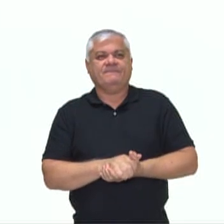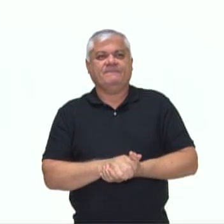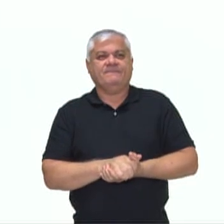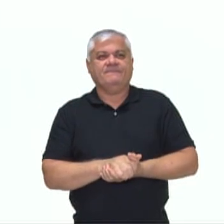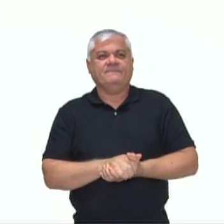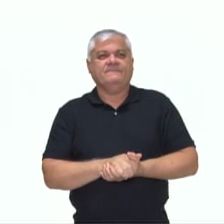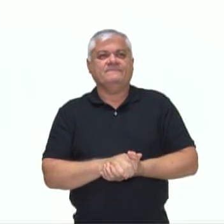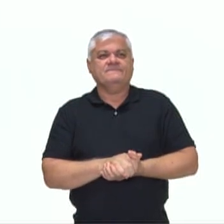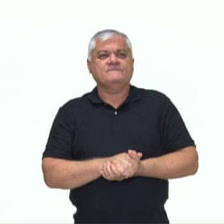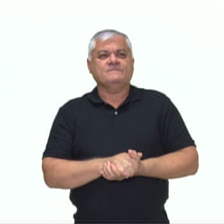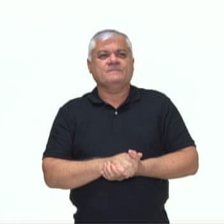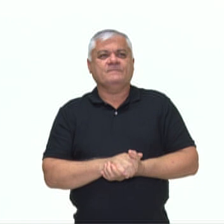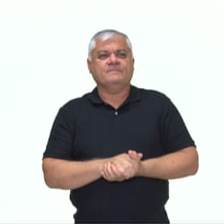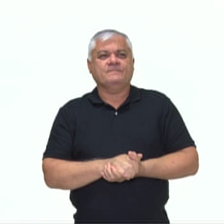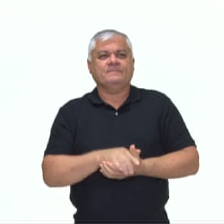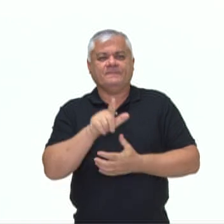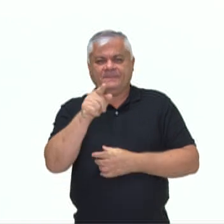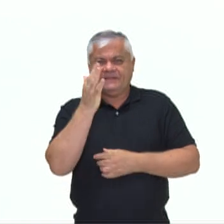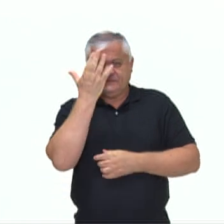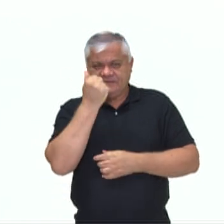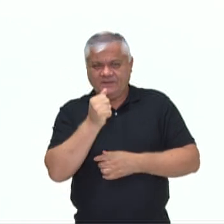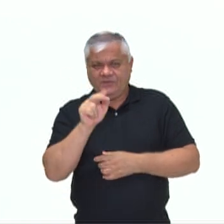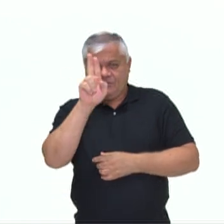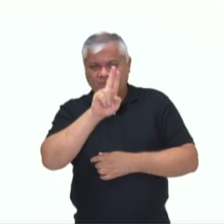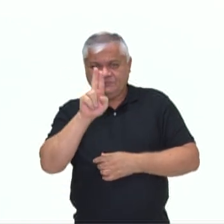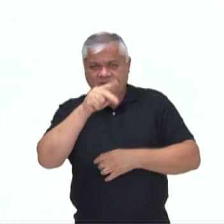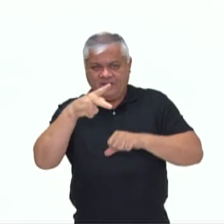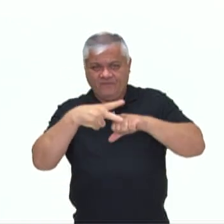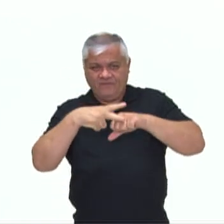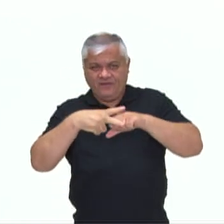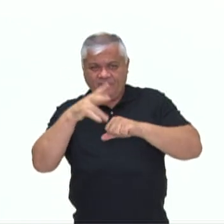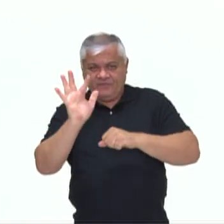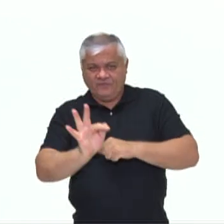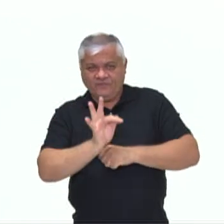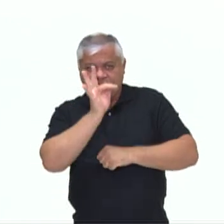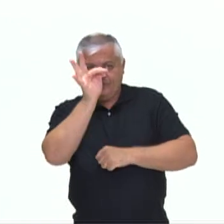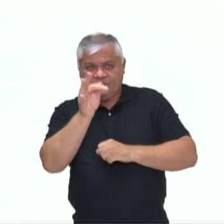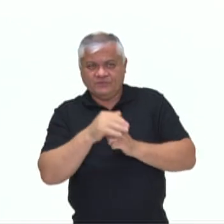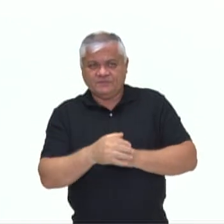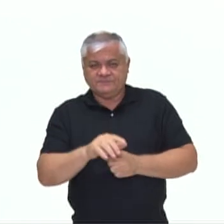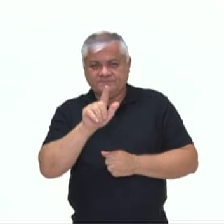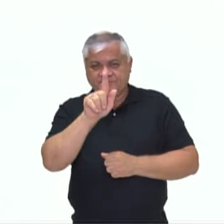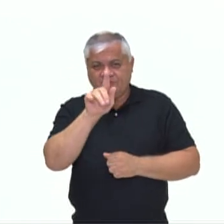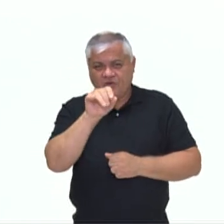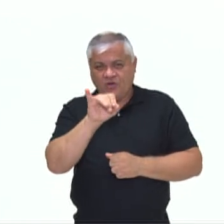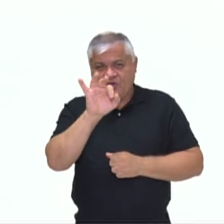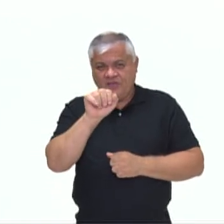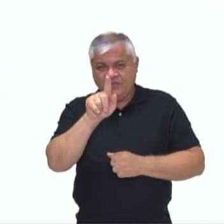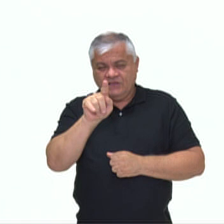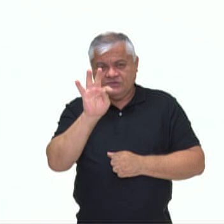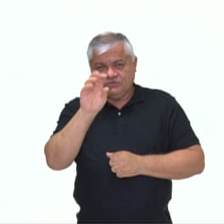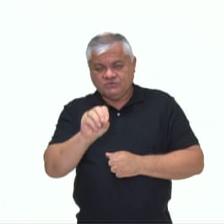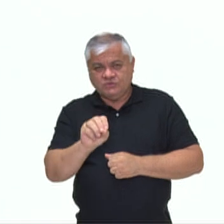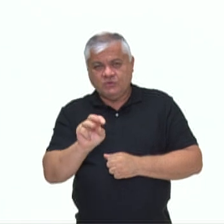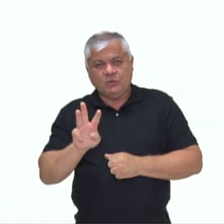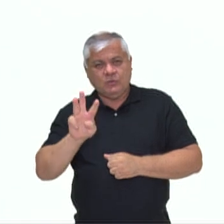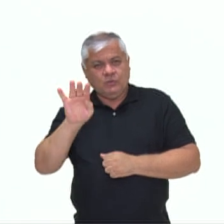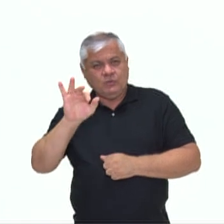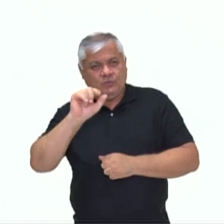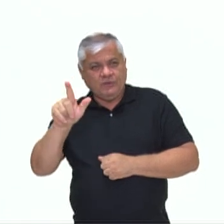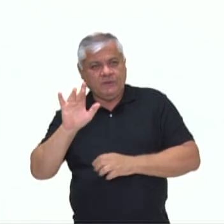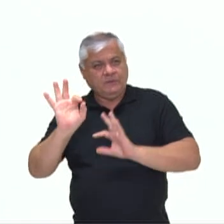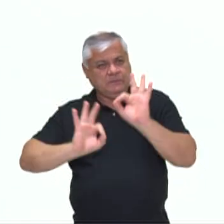Linguistic knowledge. Você sabe utilizar formas verbais do futuro, going to e will, para descrever